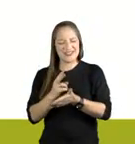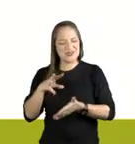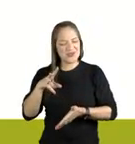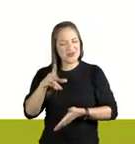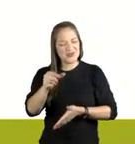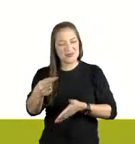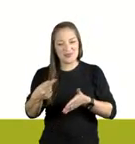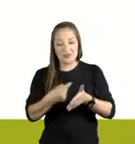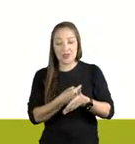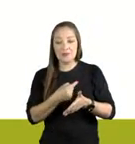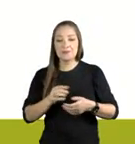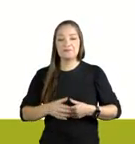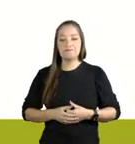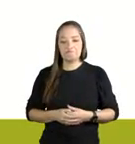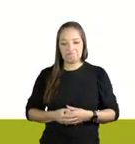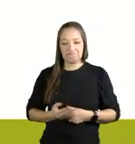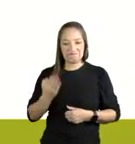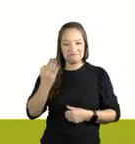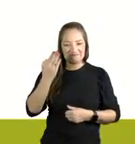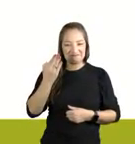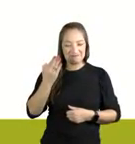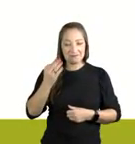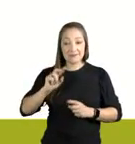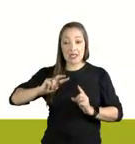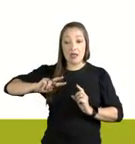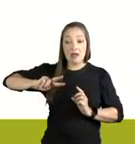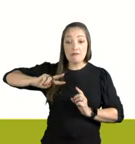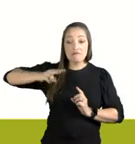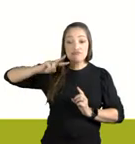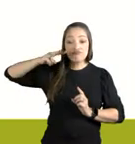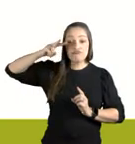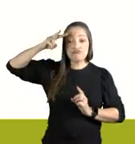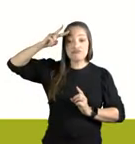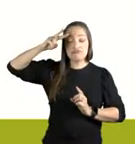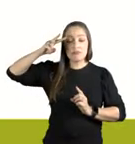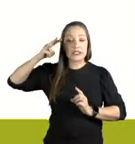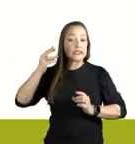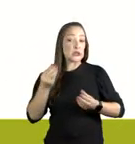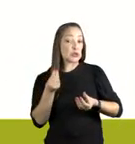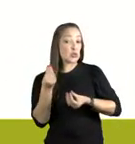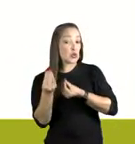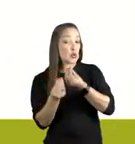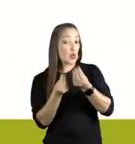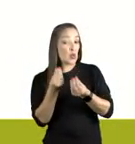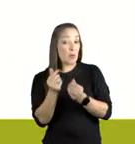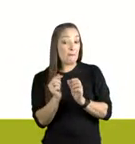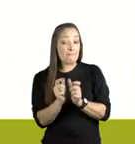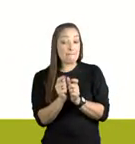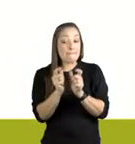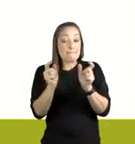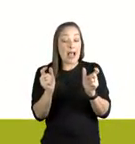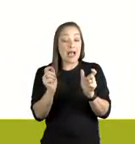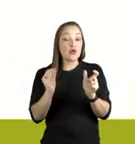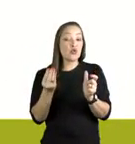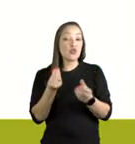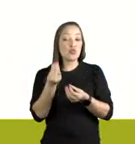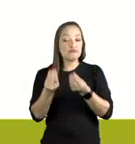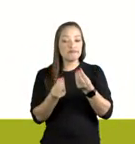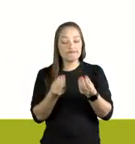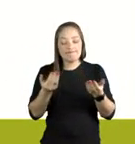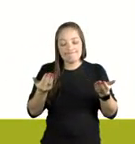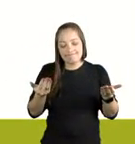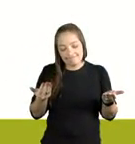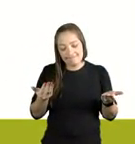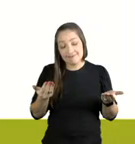Como faz para a gente aumentar a rentabilidade? A rentabilidade é algo que